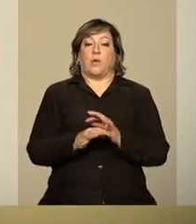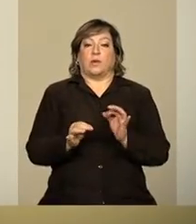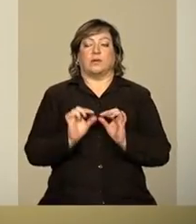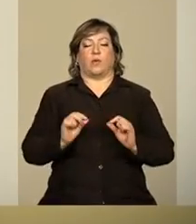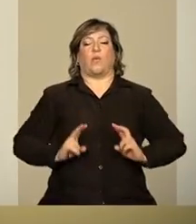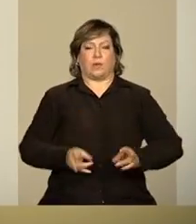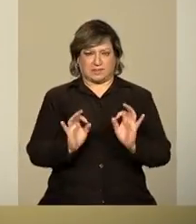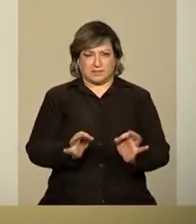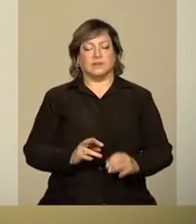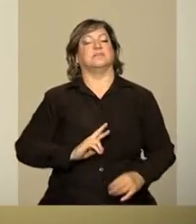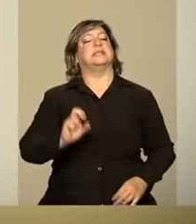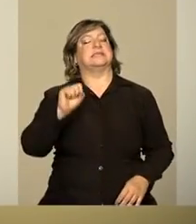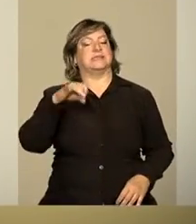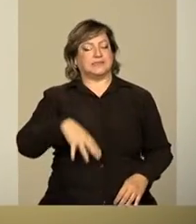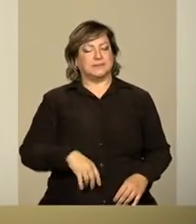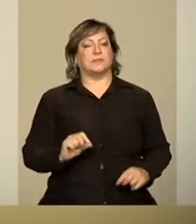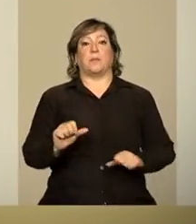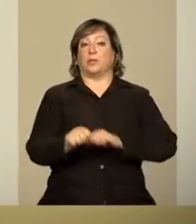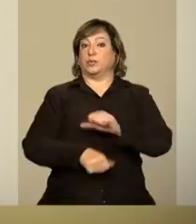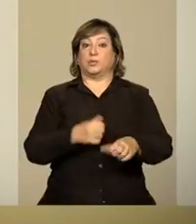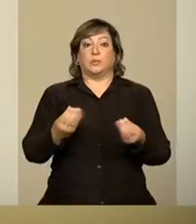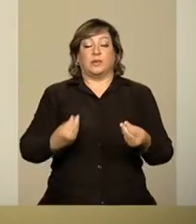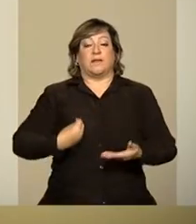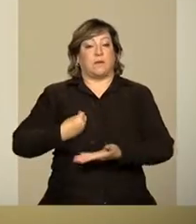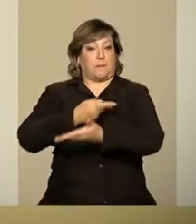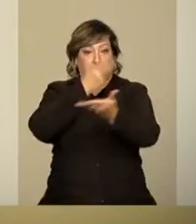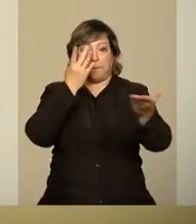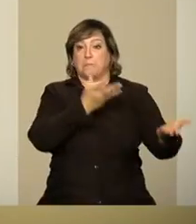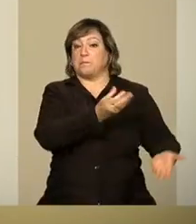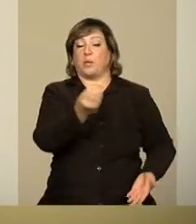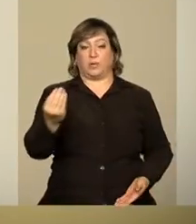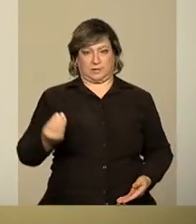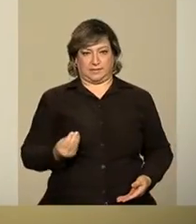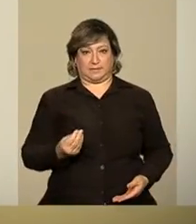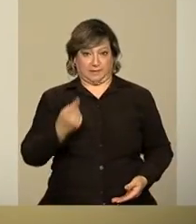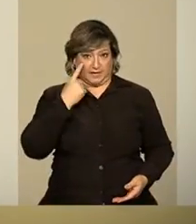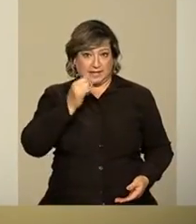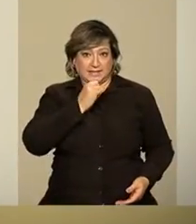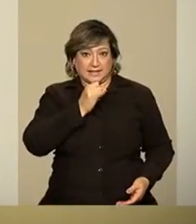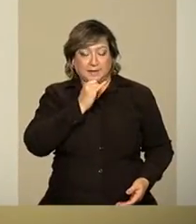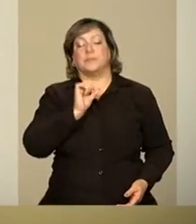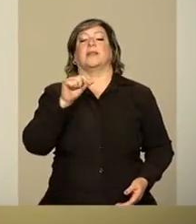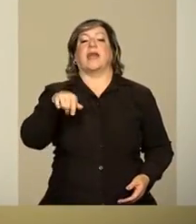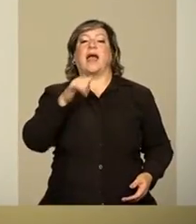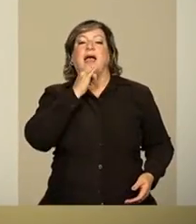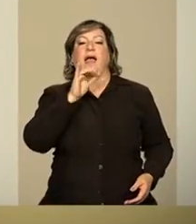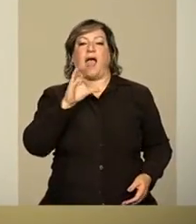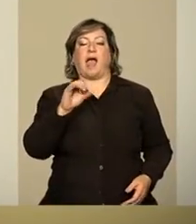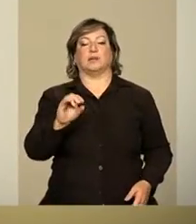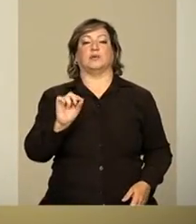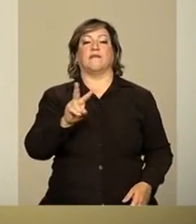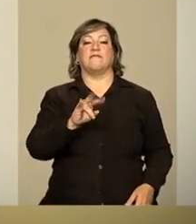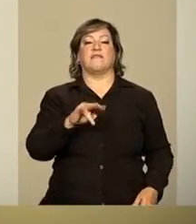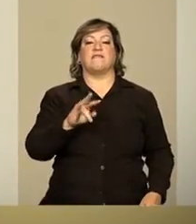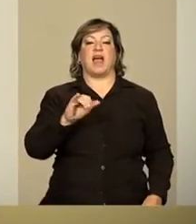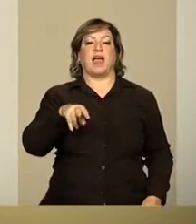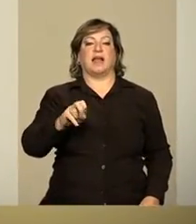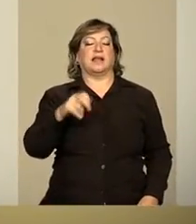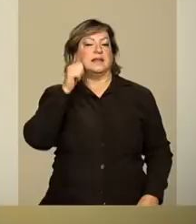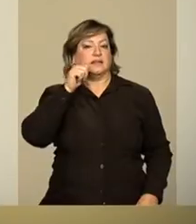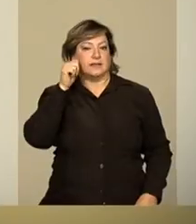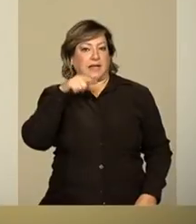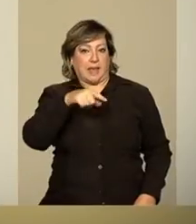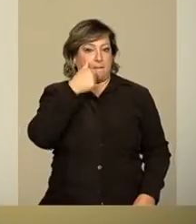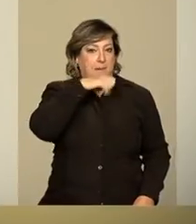continuada não é verdade Luciano mudou muito a vida de muitas pessoas veja você esse era o caso da Viviane dos